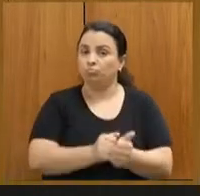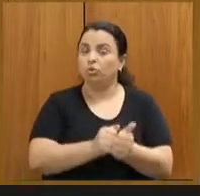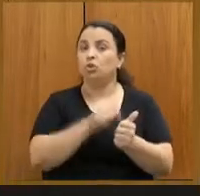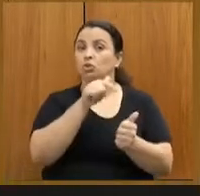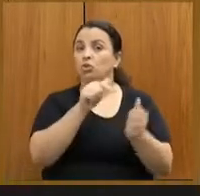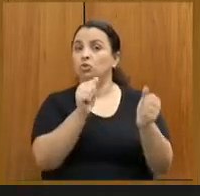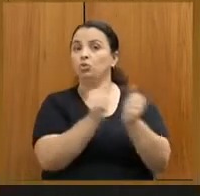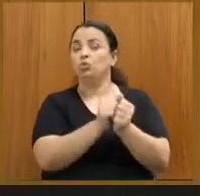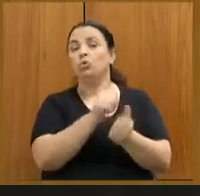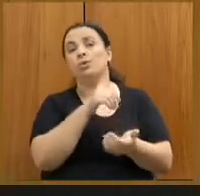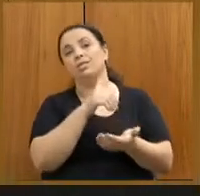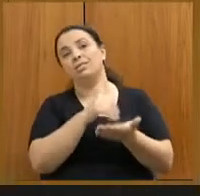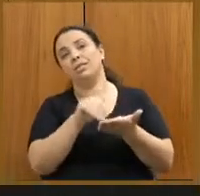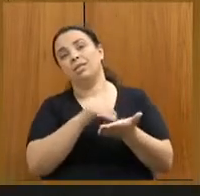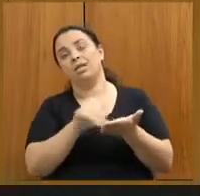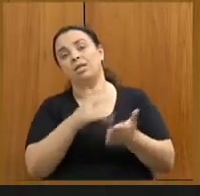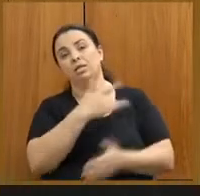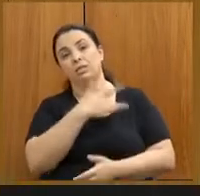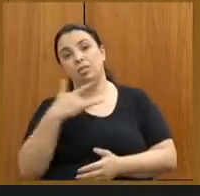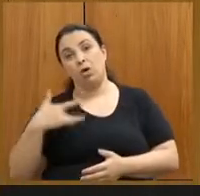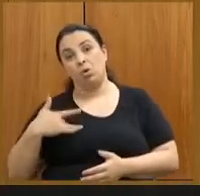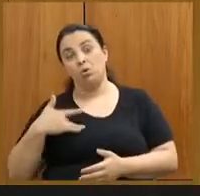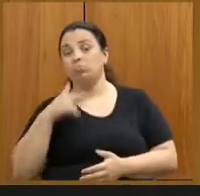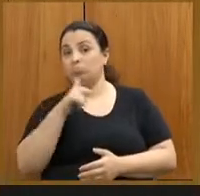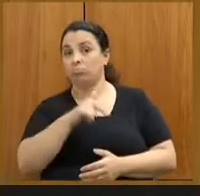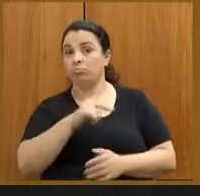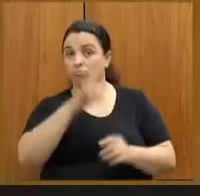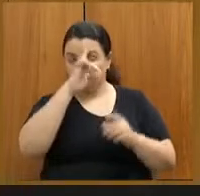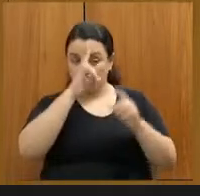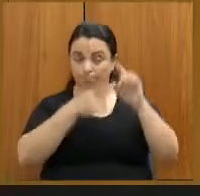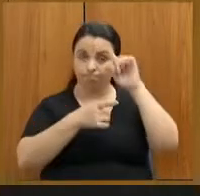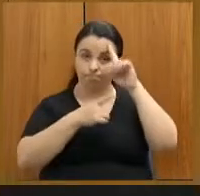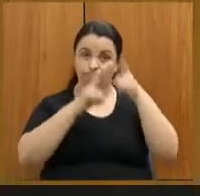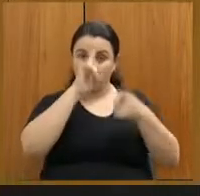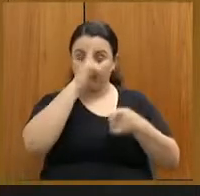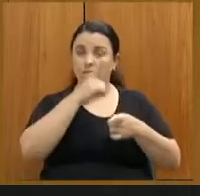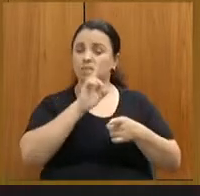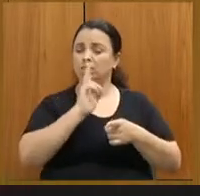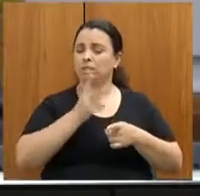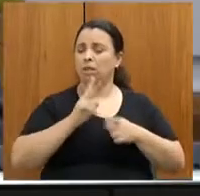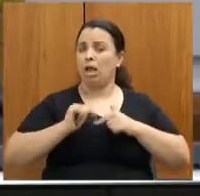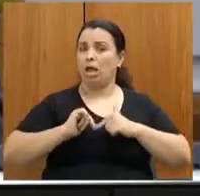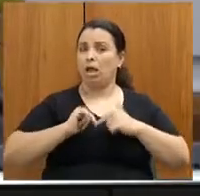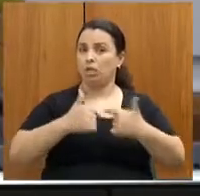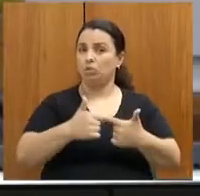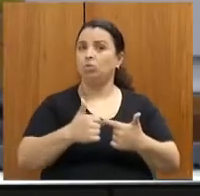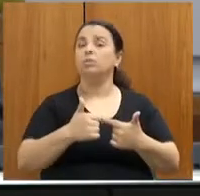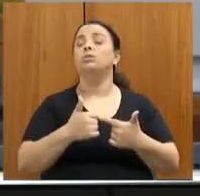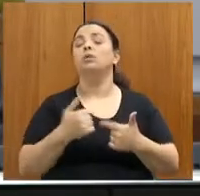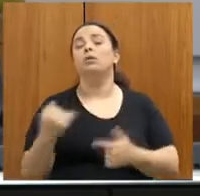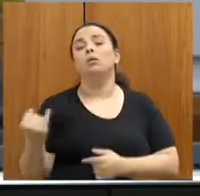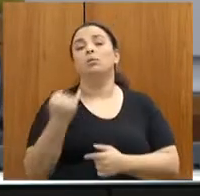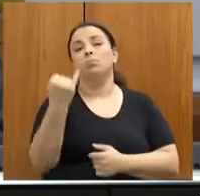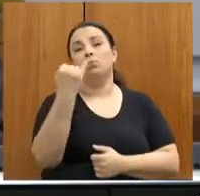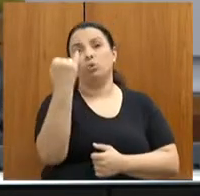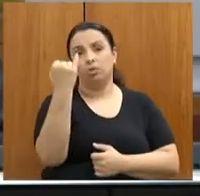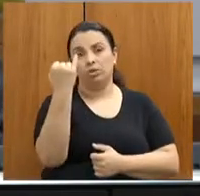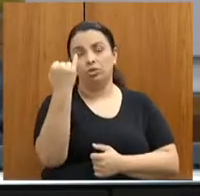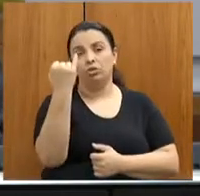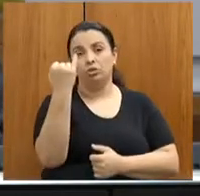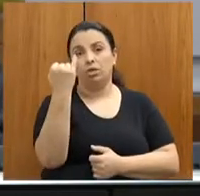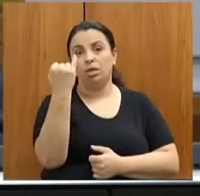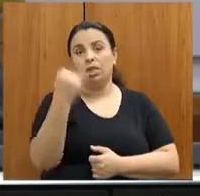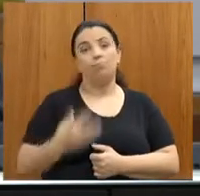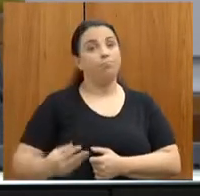da Saúde e ordeno efetivamente as ações importantes na retomada do